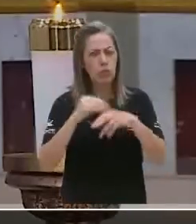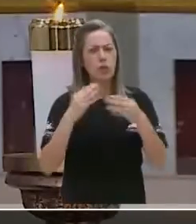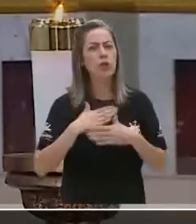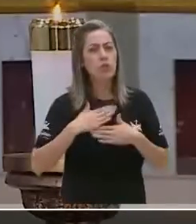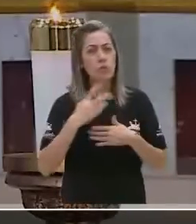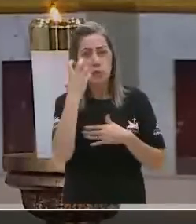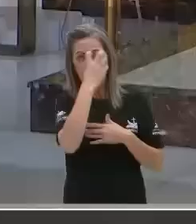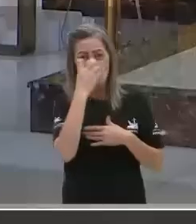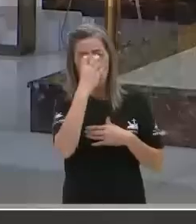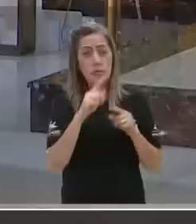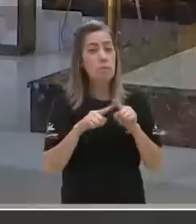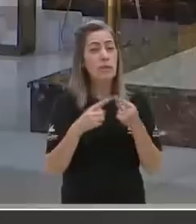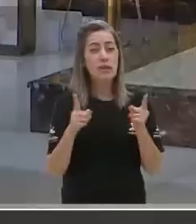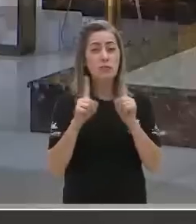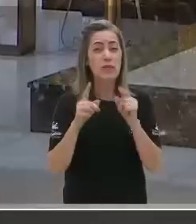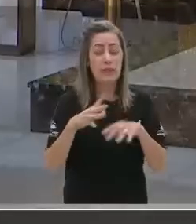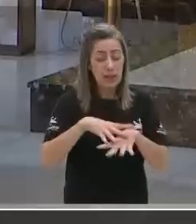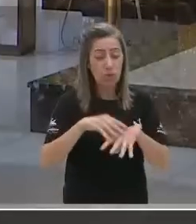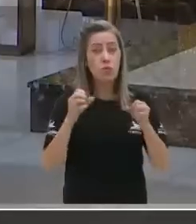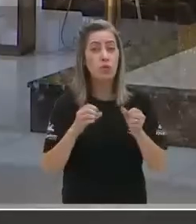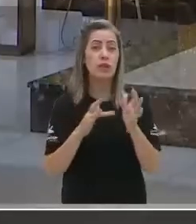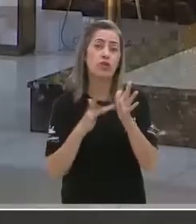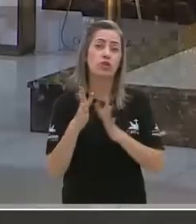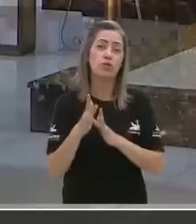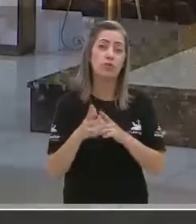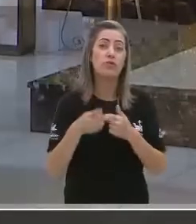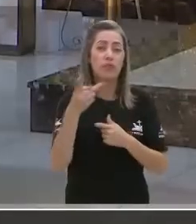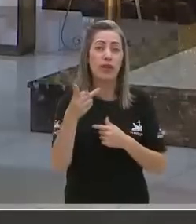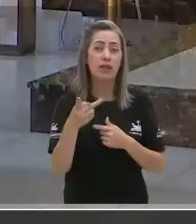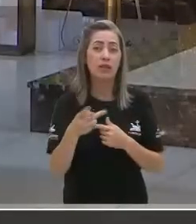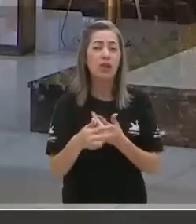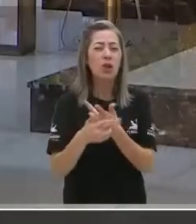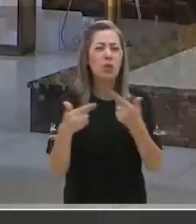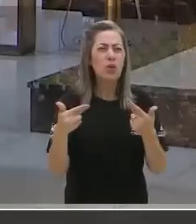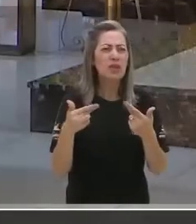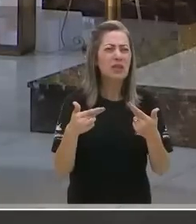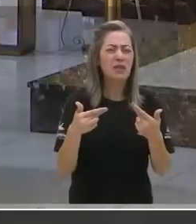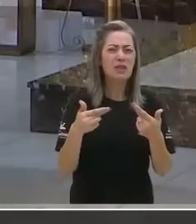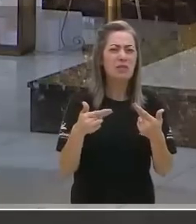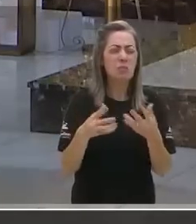que nosso Senhor está dizendo. Quanta cegueira!